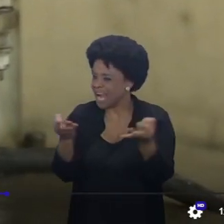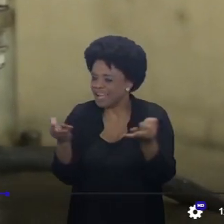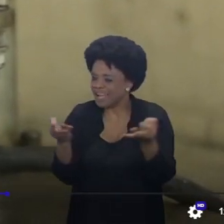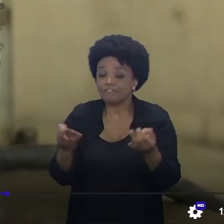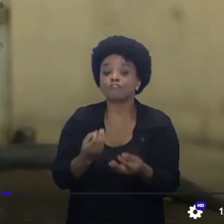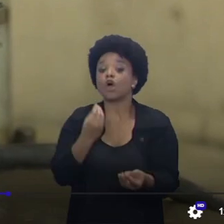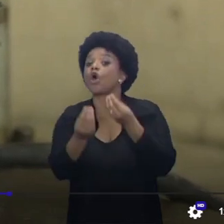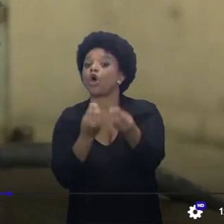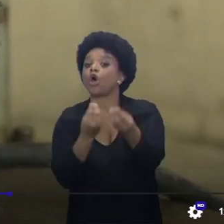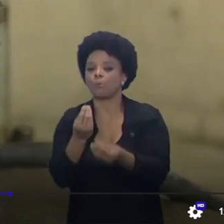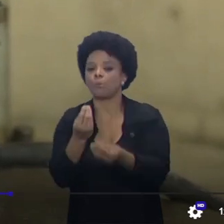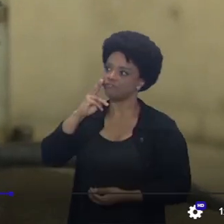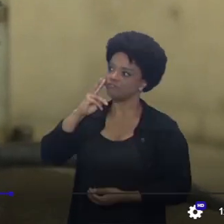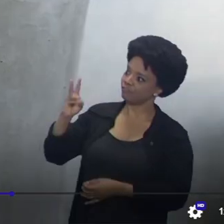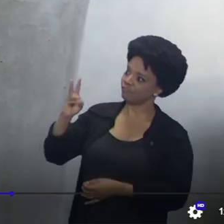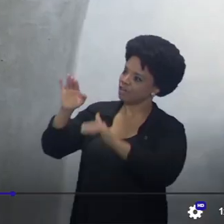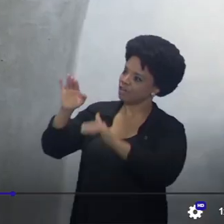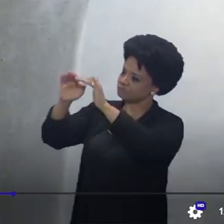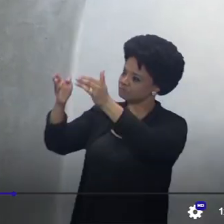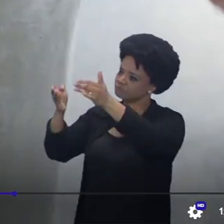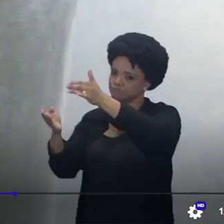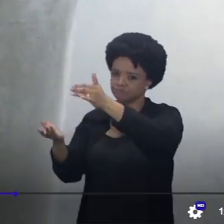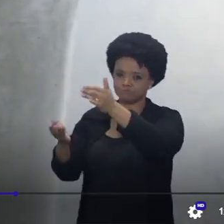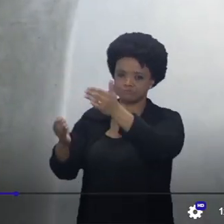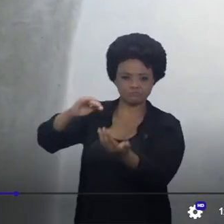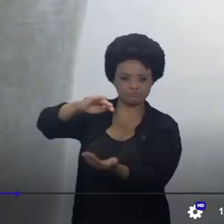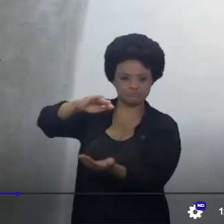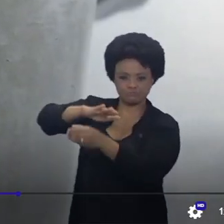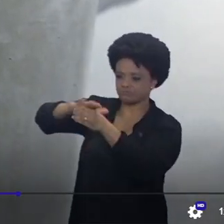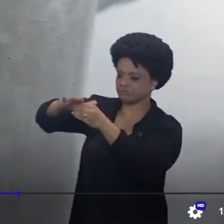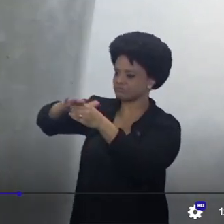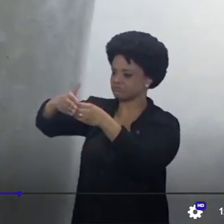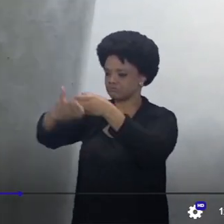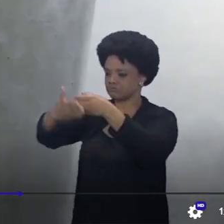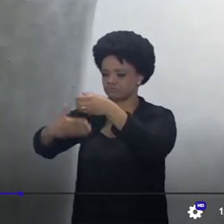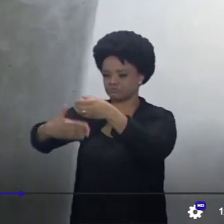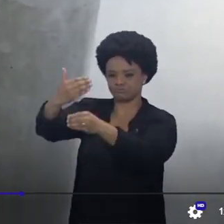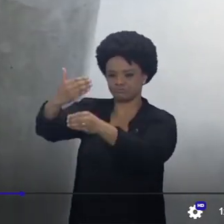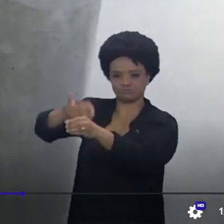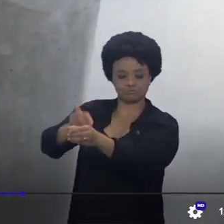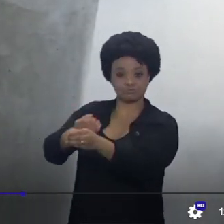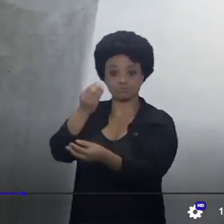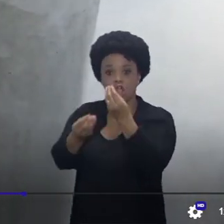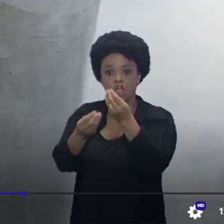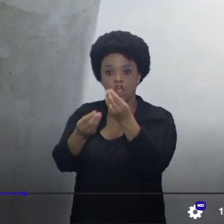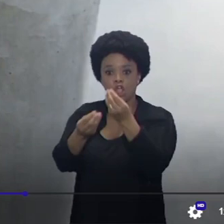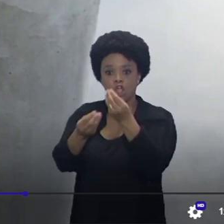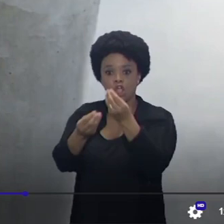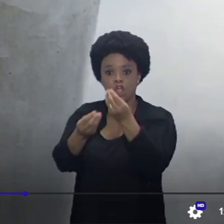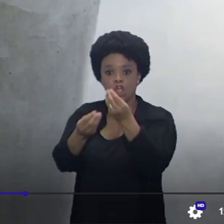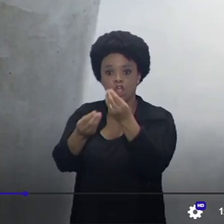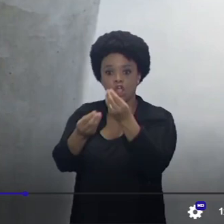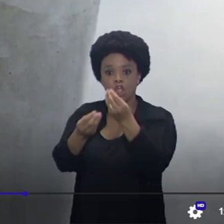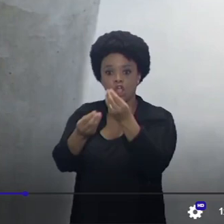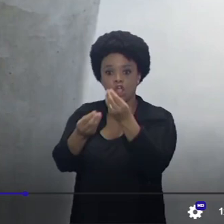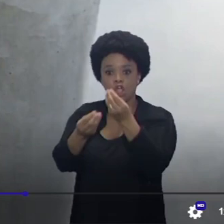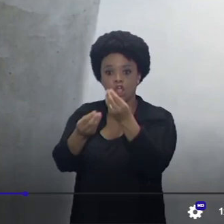de retificação nas duas faces. Isso é importante para que na hora de aplicar a compressão,